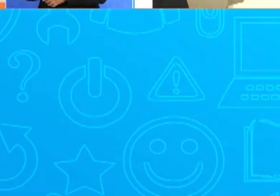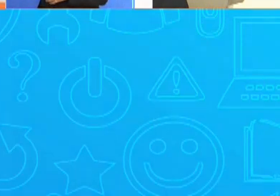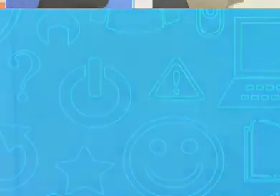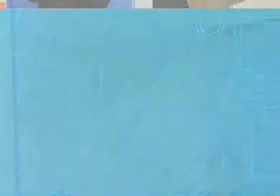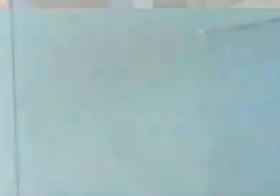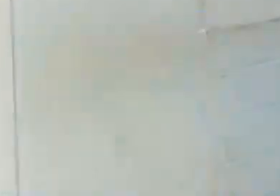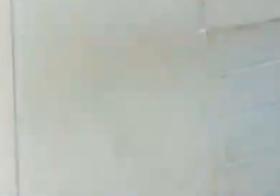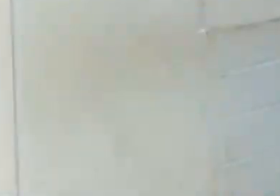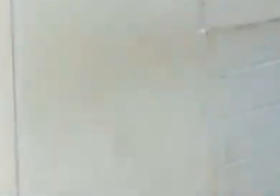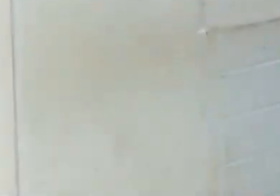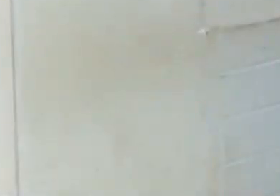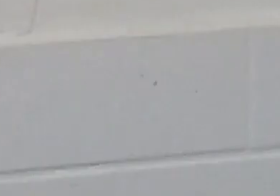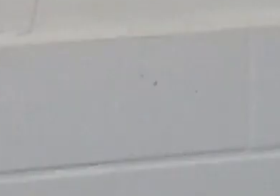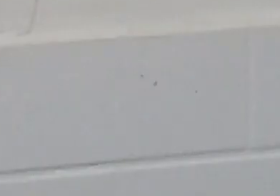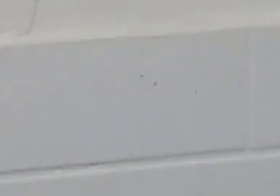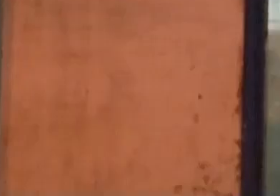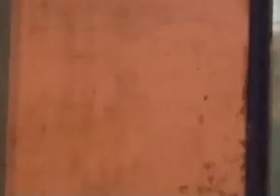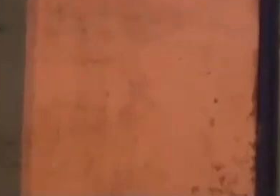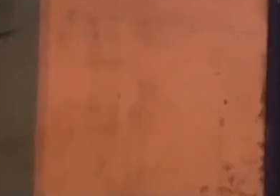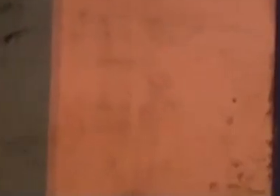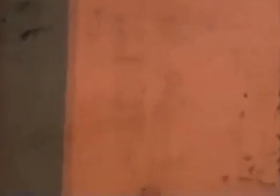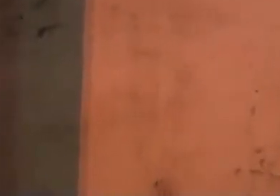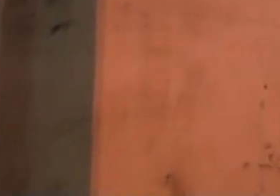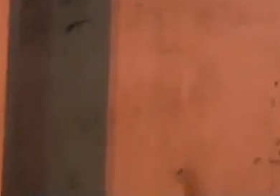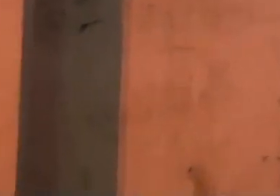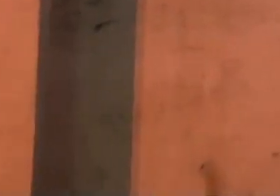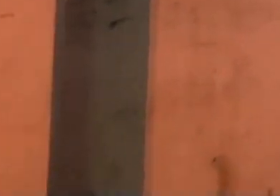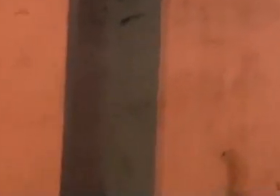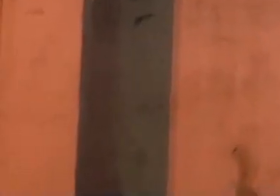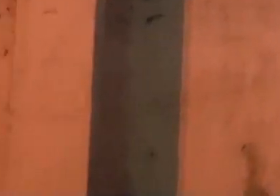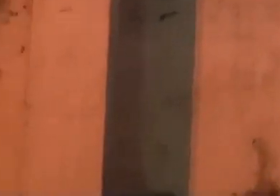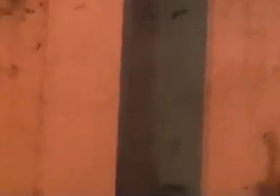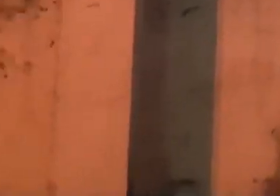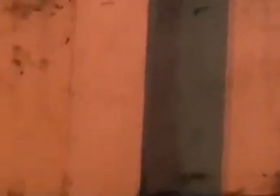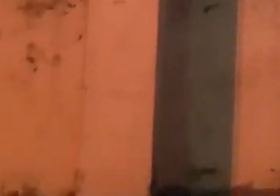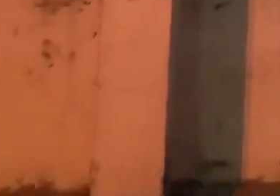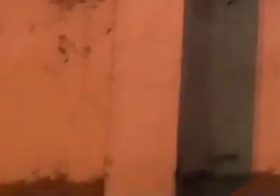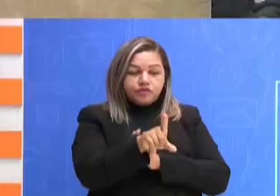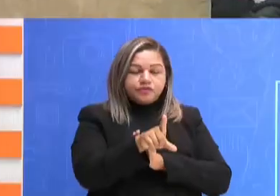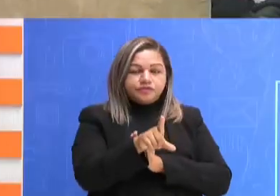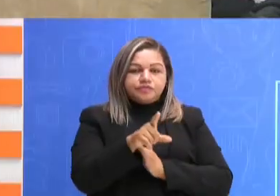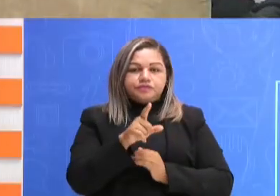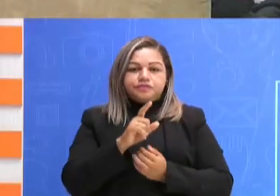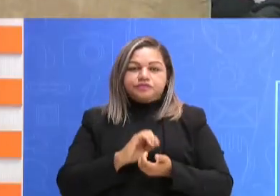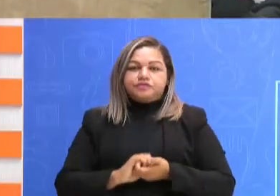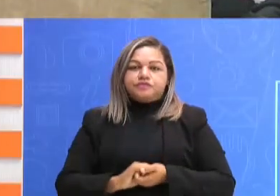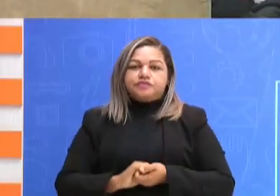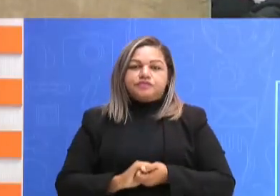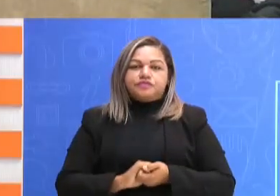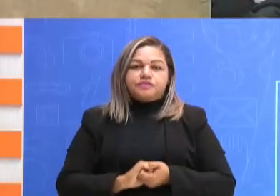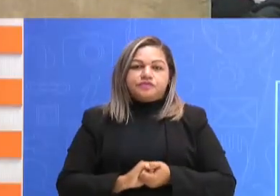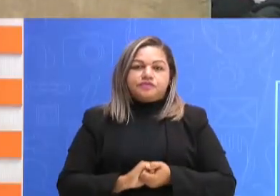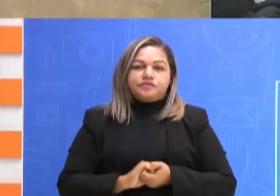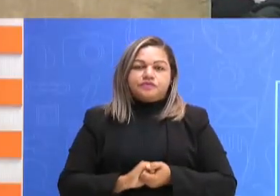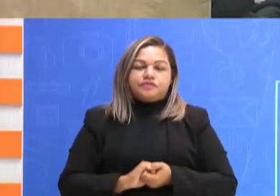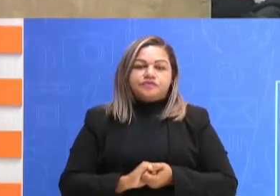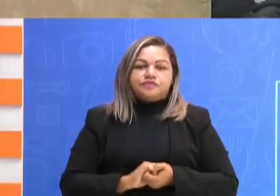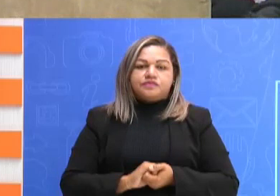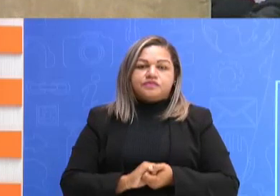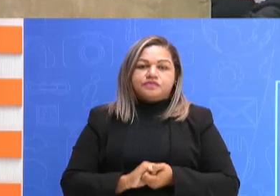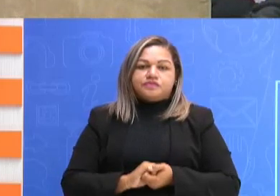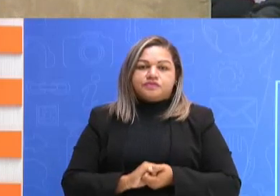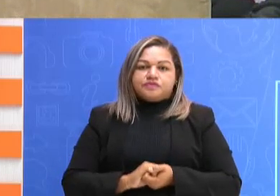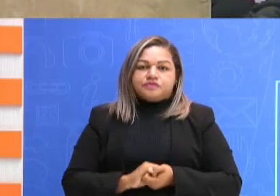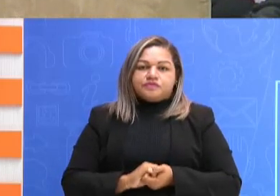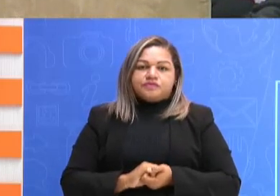população aprovou de cara, sem dúvida. Vamos para mais uma pergunta, então, aí, pessoal das ruas? Pode botar.